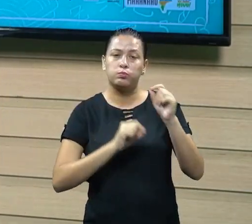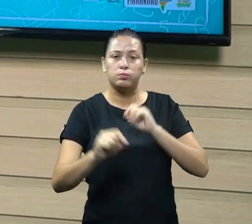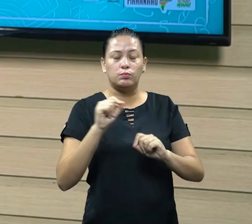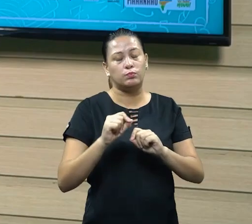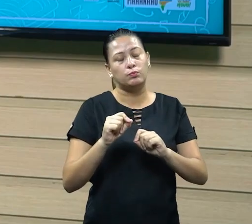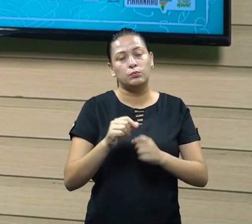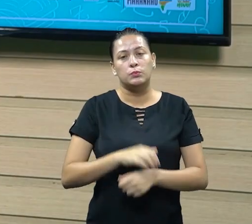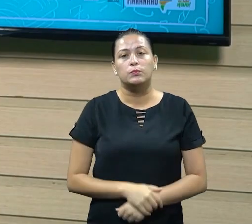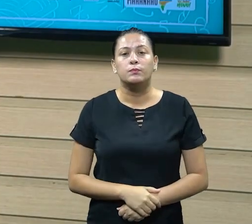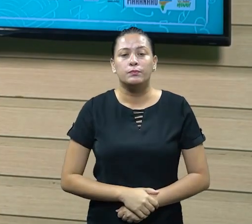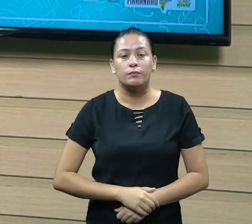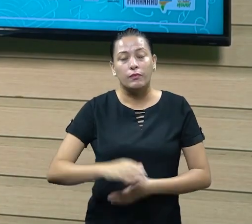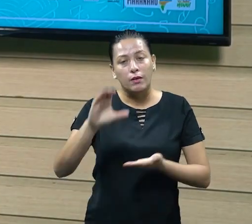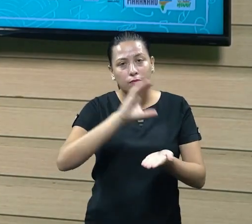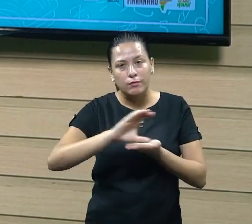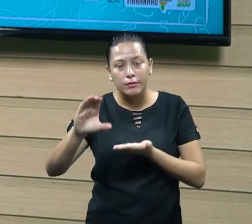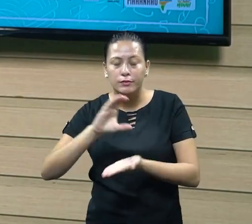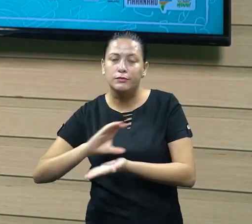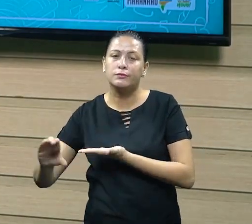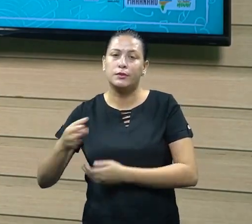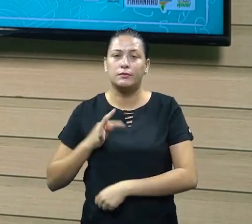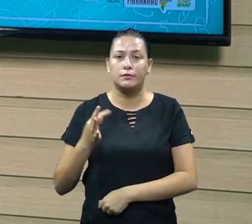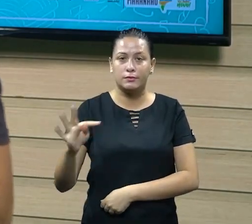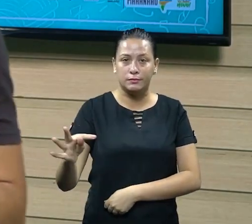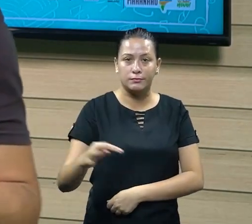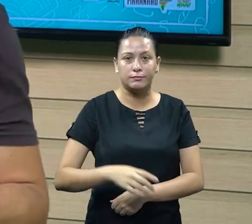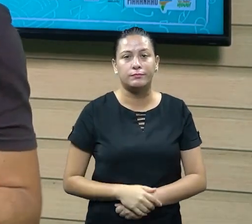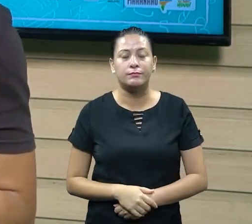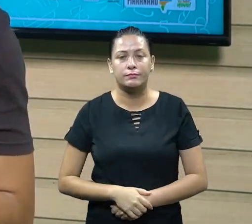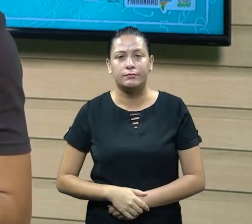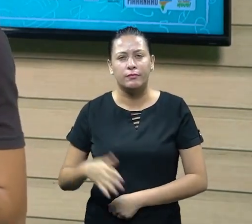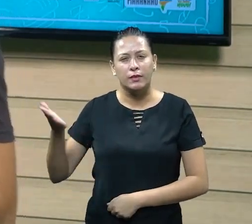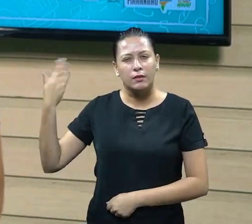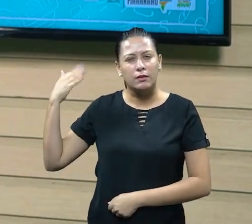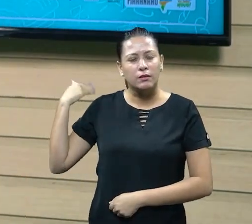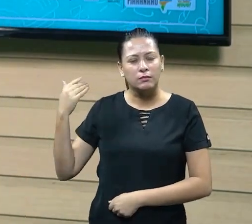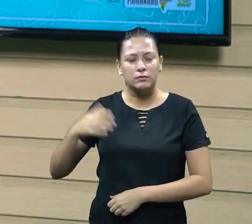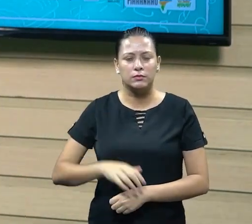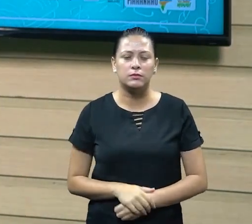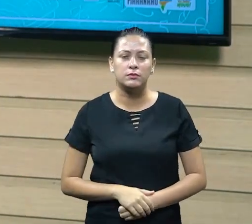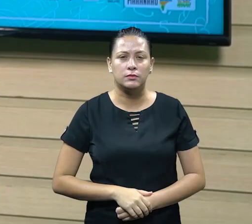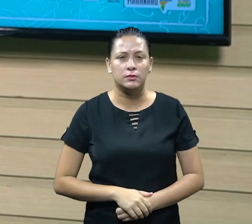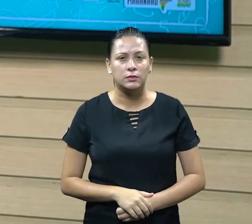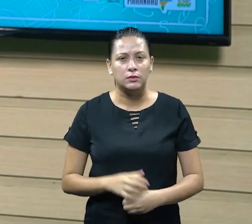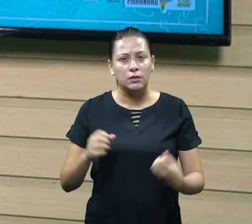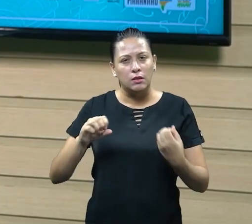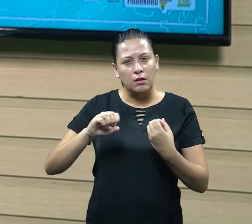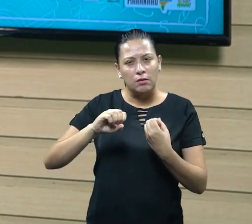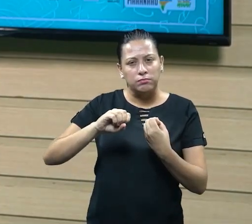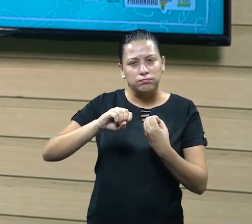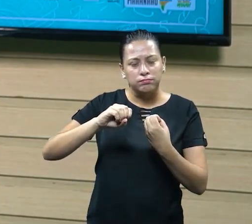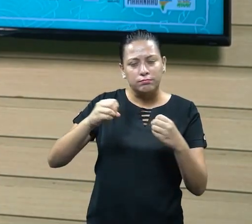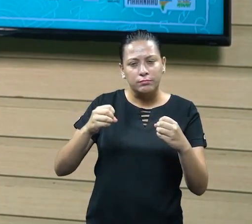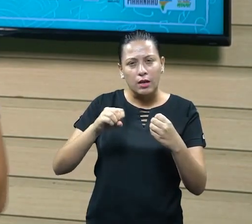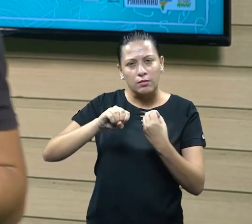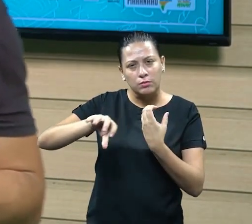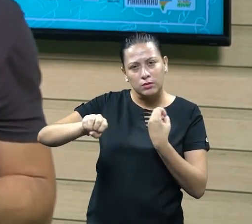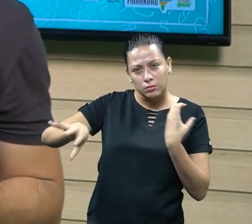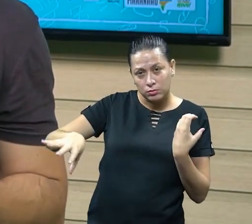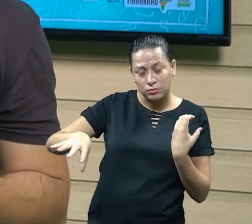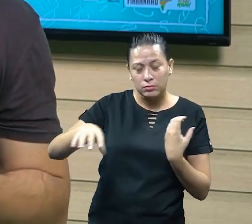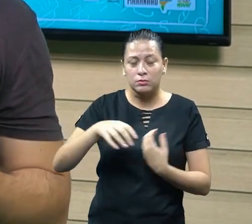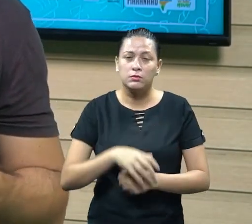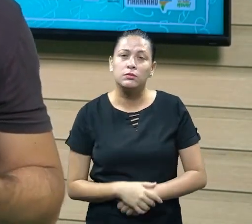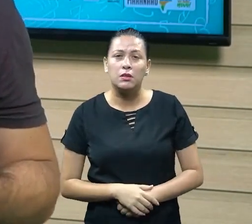a educação à distância. Antes da educação à distância, todo mundo, mas a maioria das pessoas tinham medo de fazer,